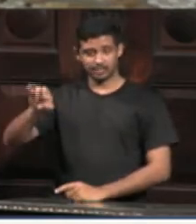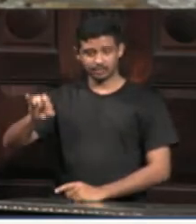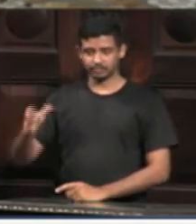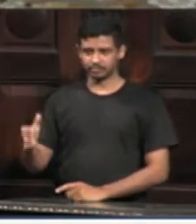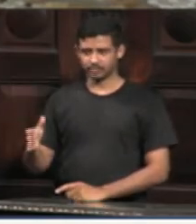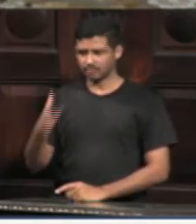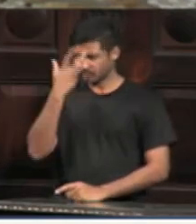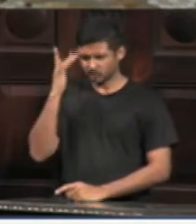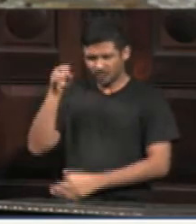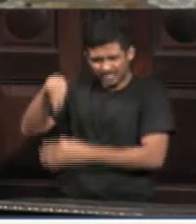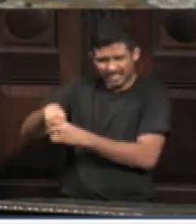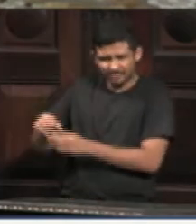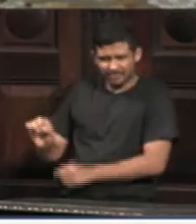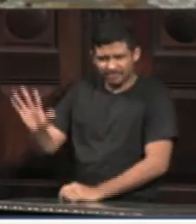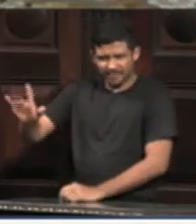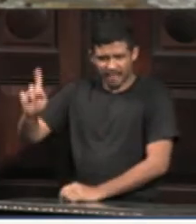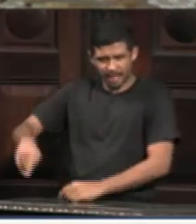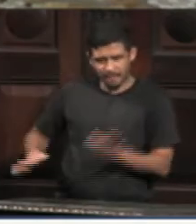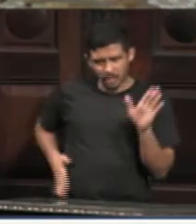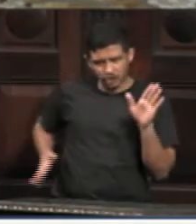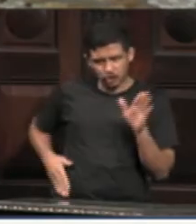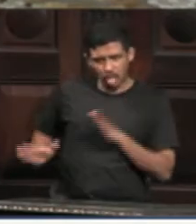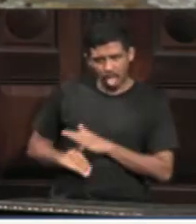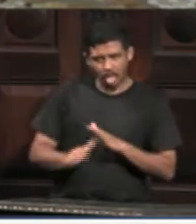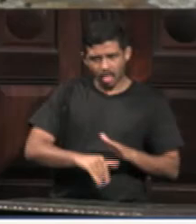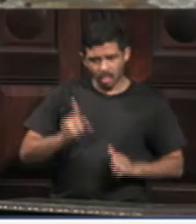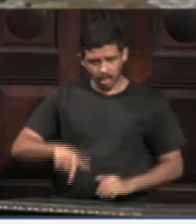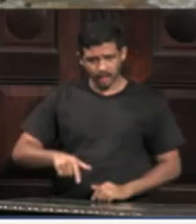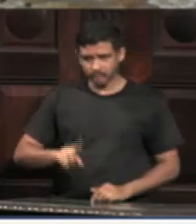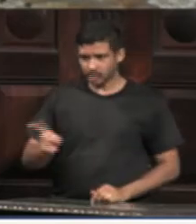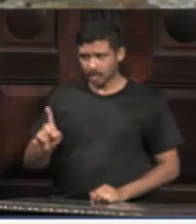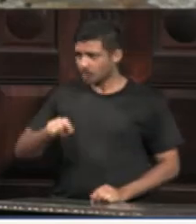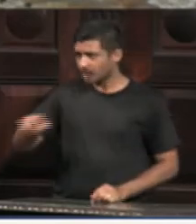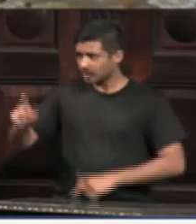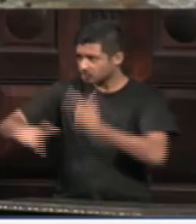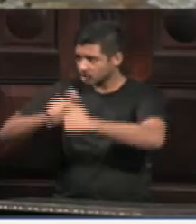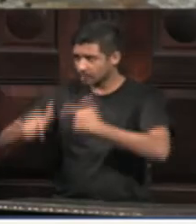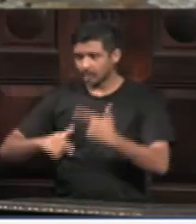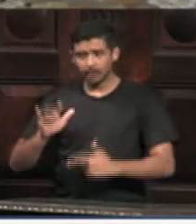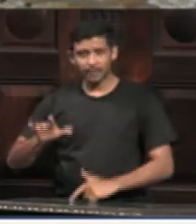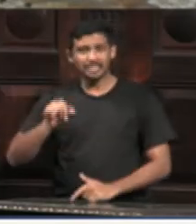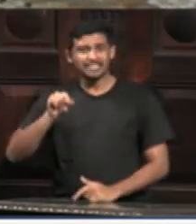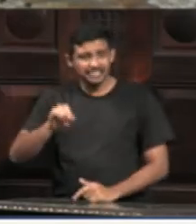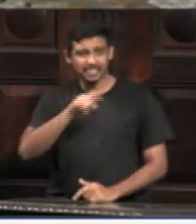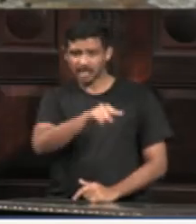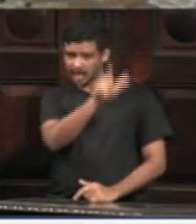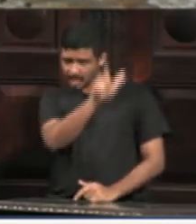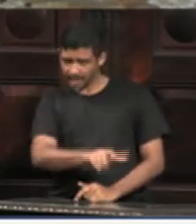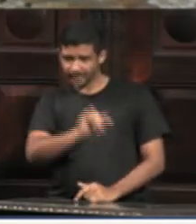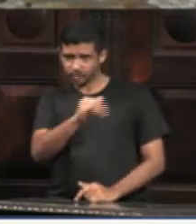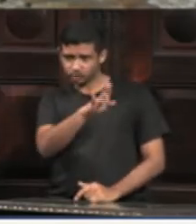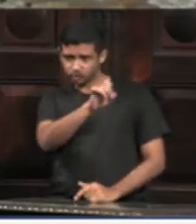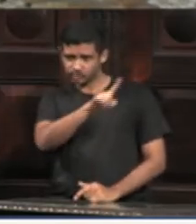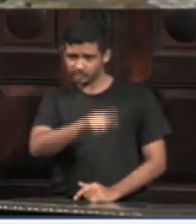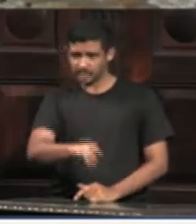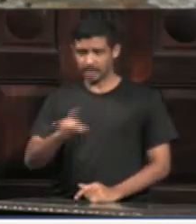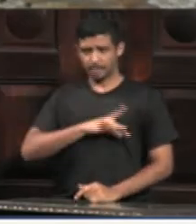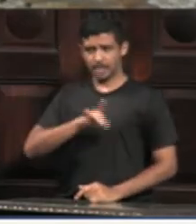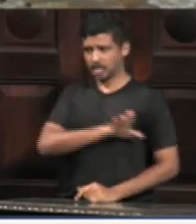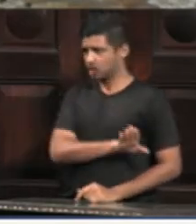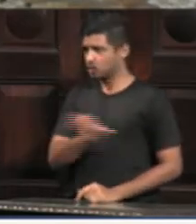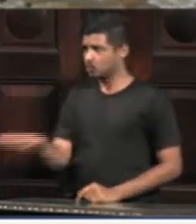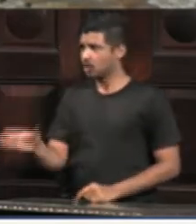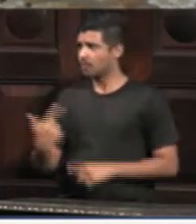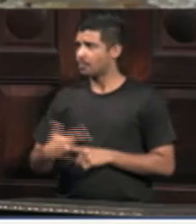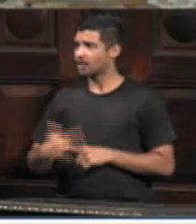não é bandido, não é vagabundo, é trabalhador. Agora, se ele tem medo de ir na comunidade, porque é um